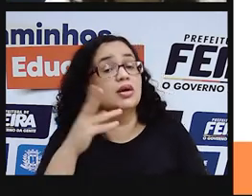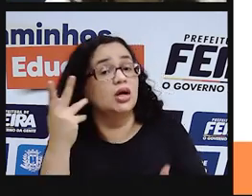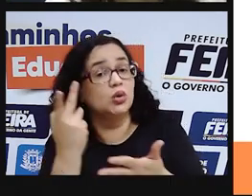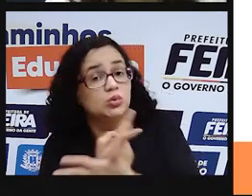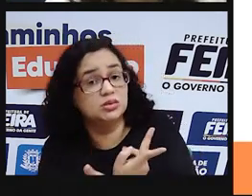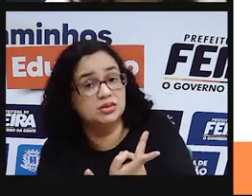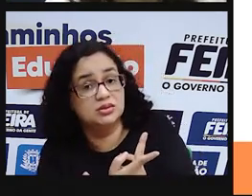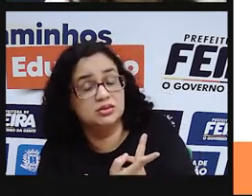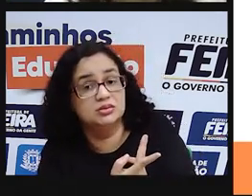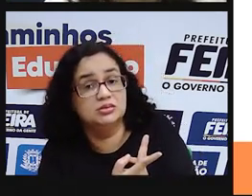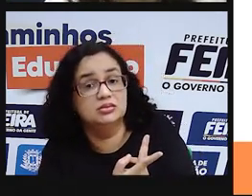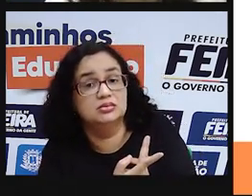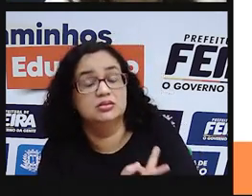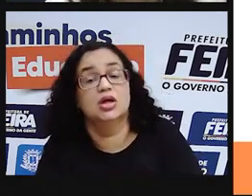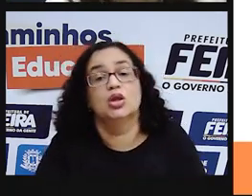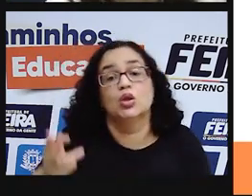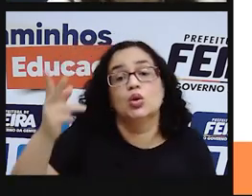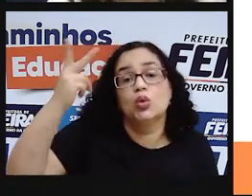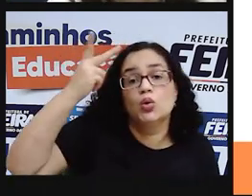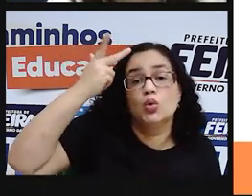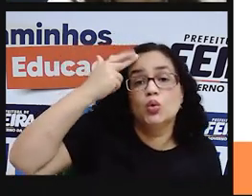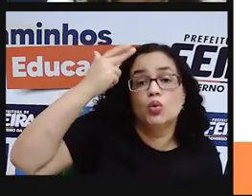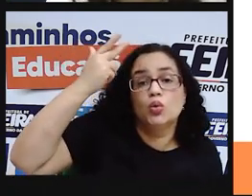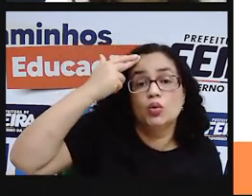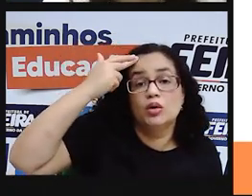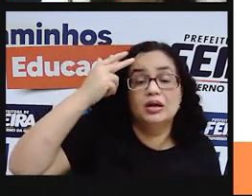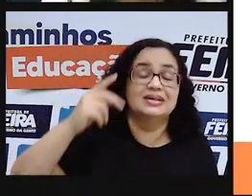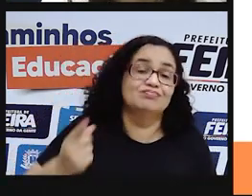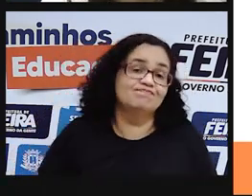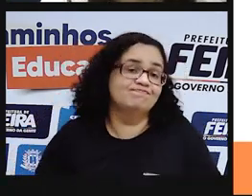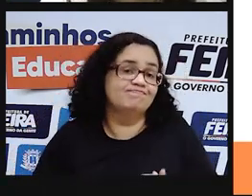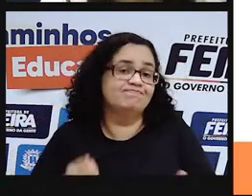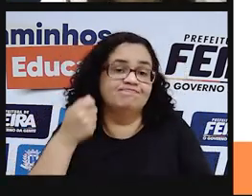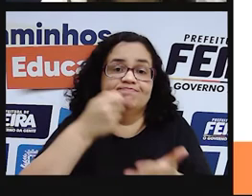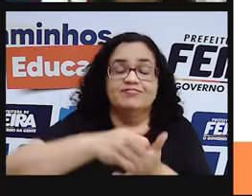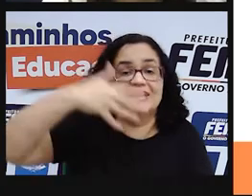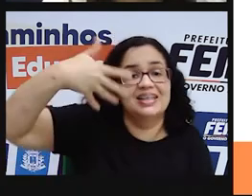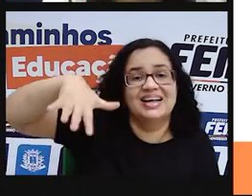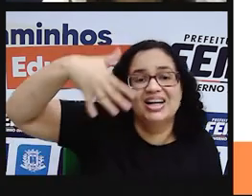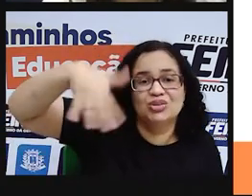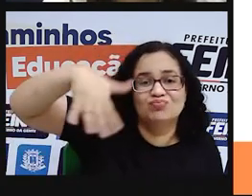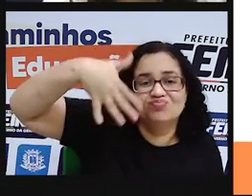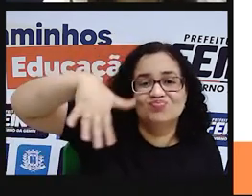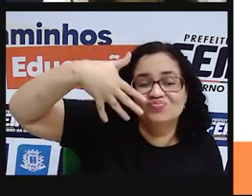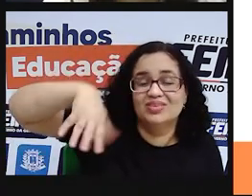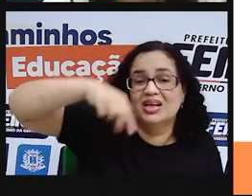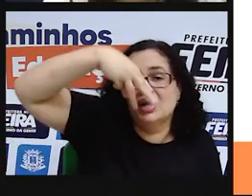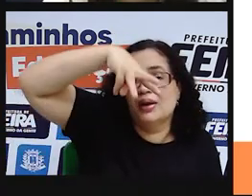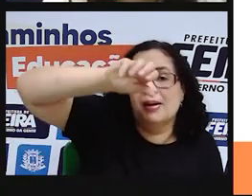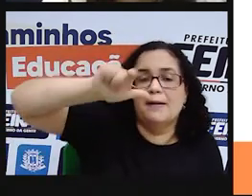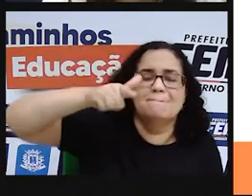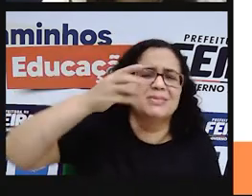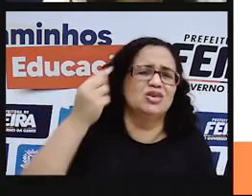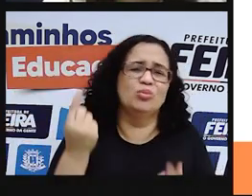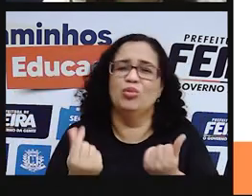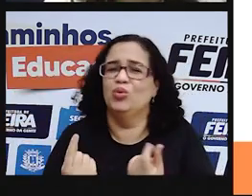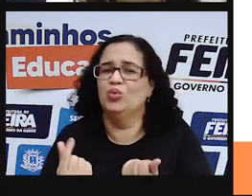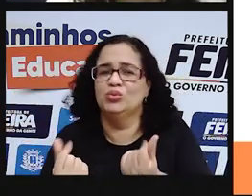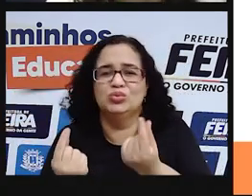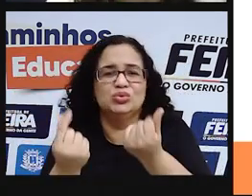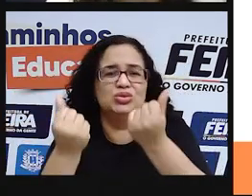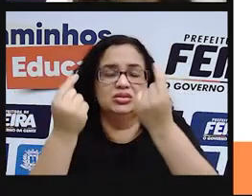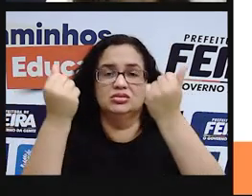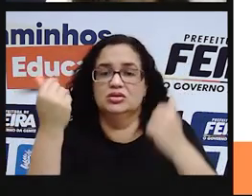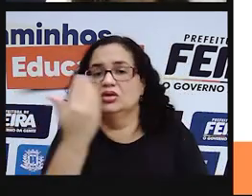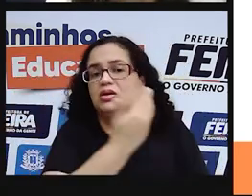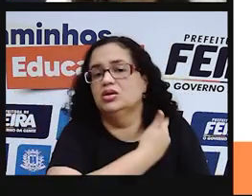que acontece é que essas obras normalmente tem um custo muito alto elas custam milhões e milhões e